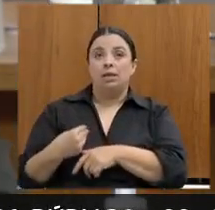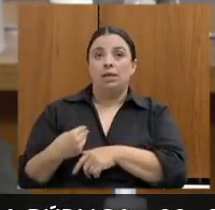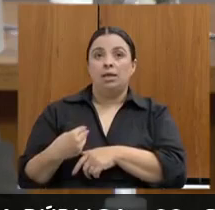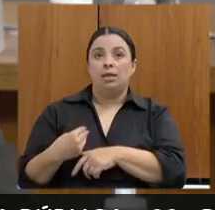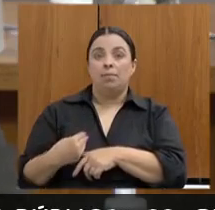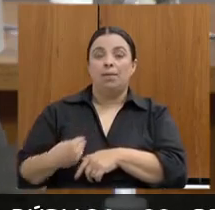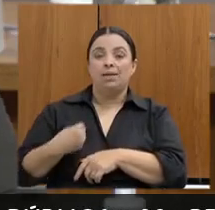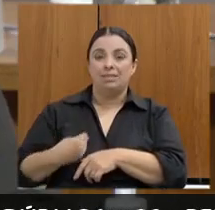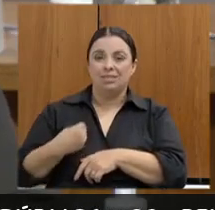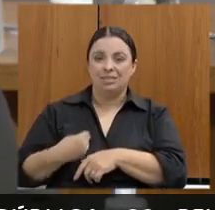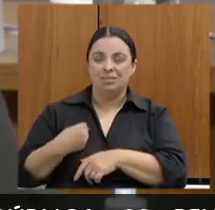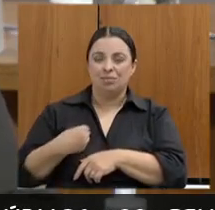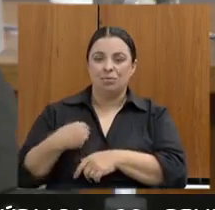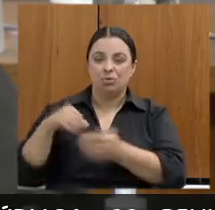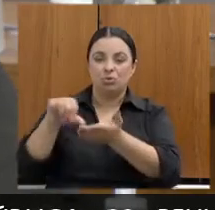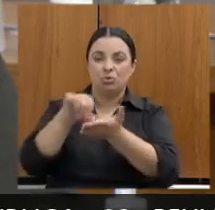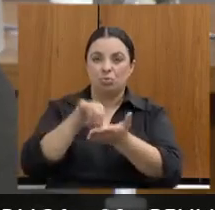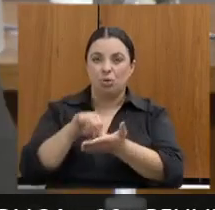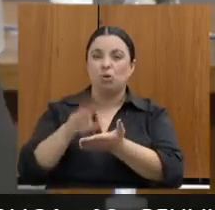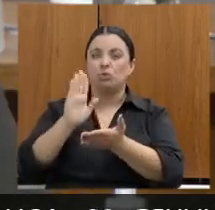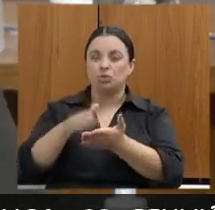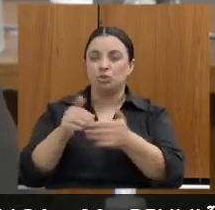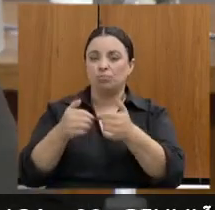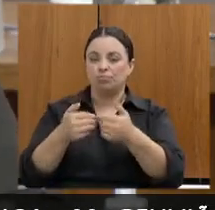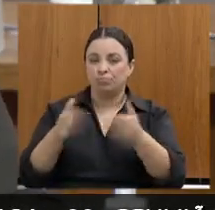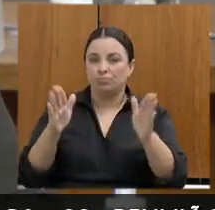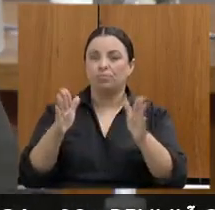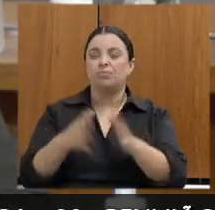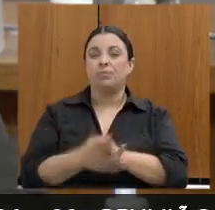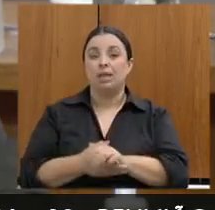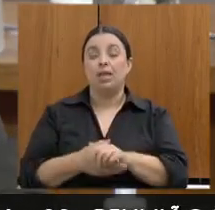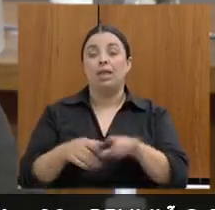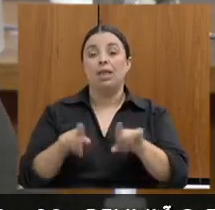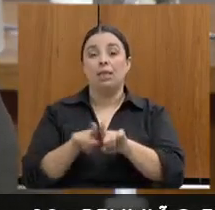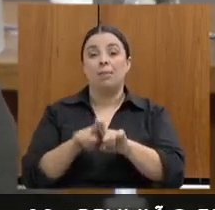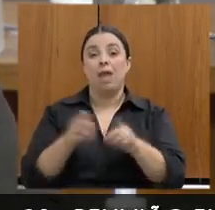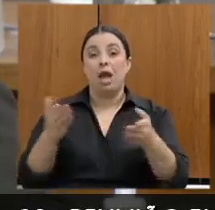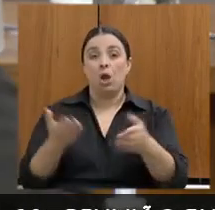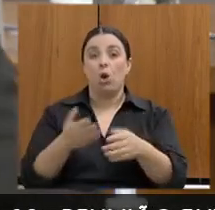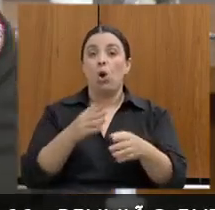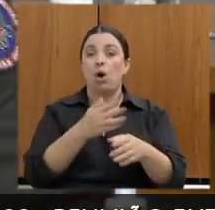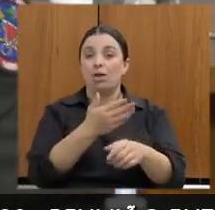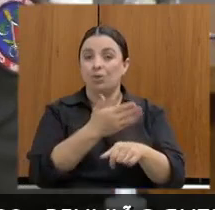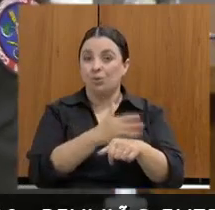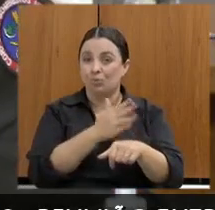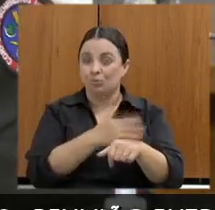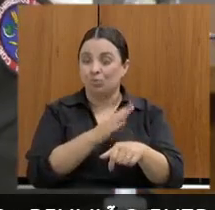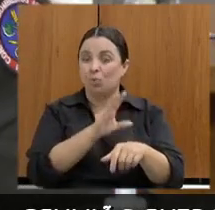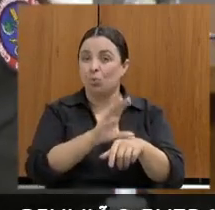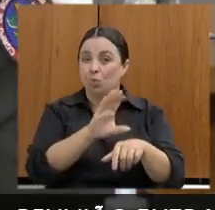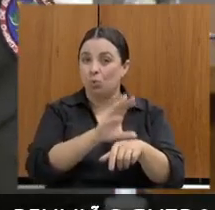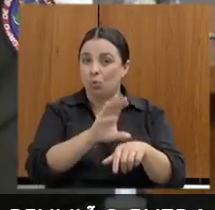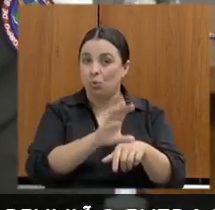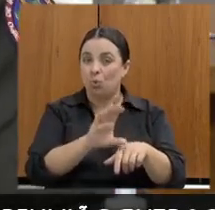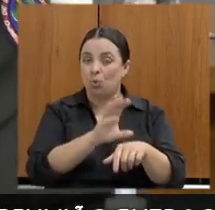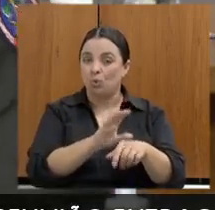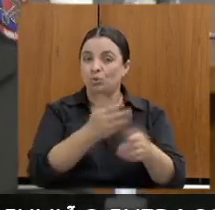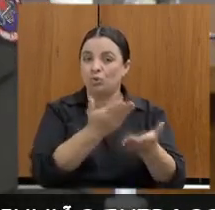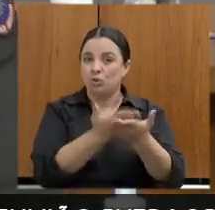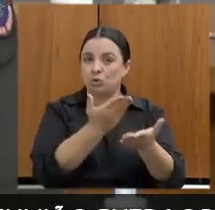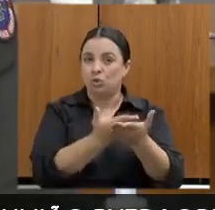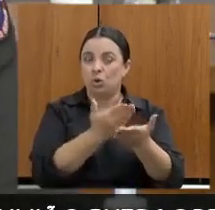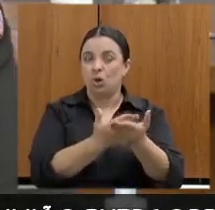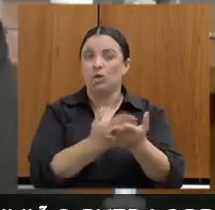inauguradas estamos com a formação nesse momento demais 145 bombeiros e já estamos